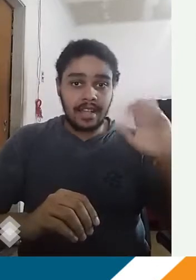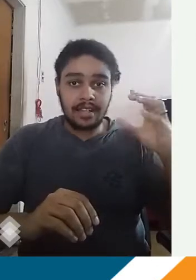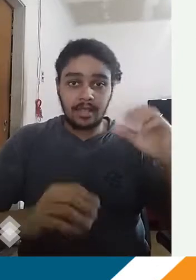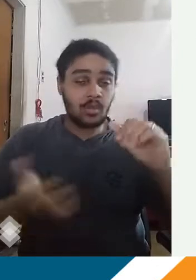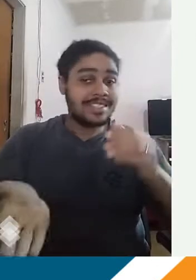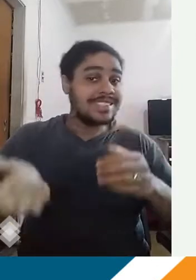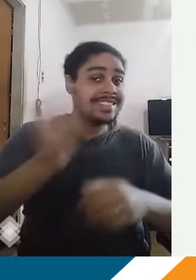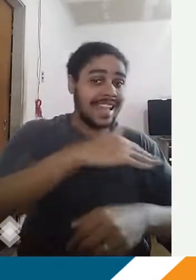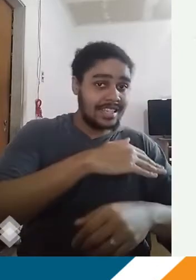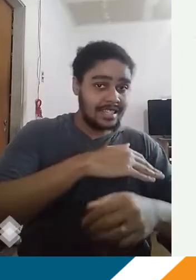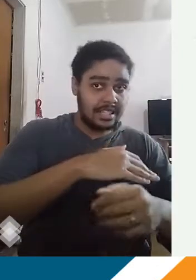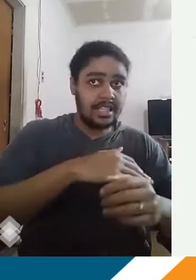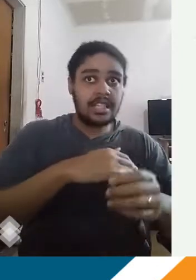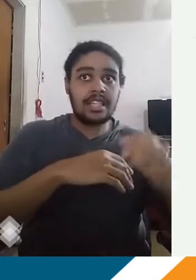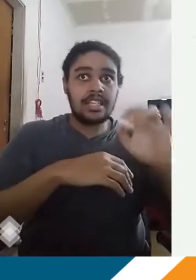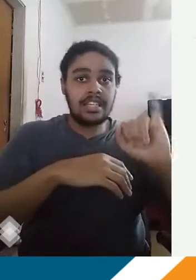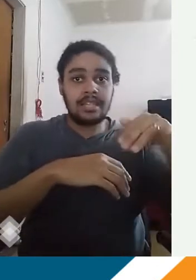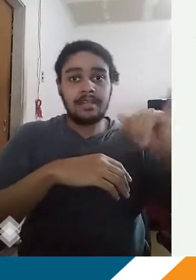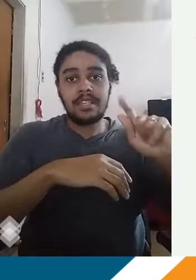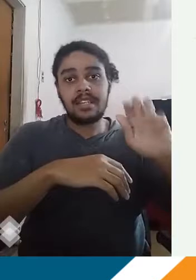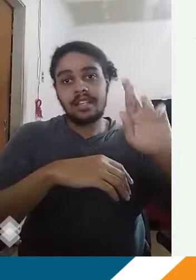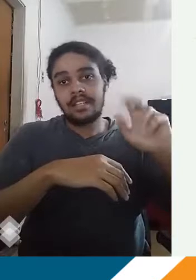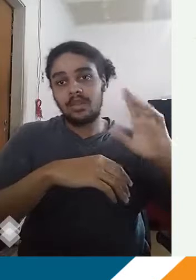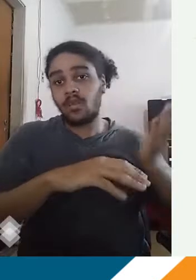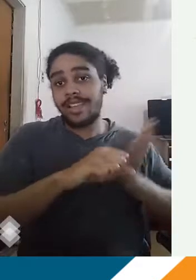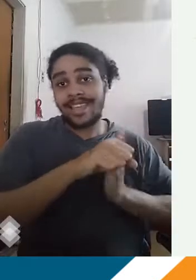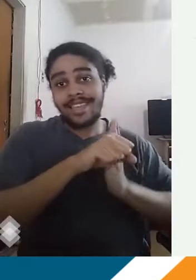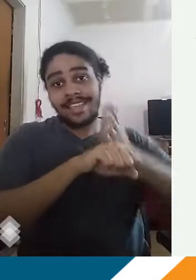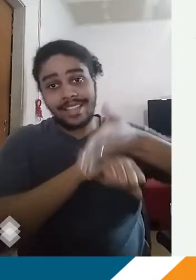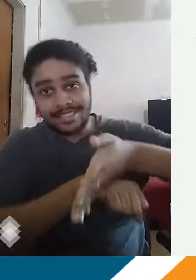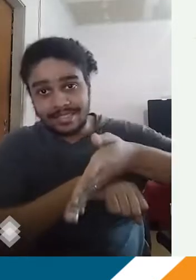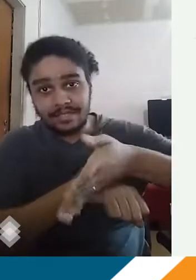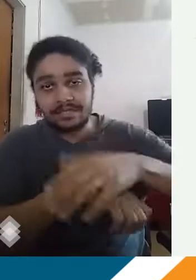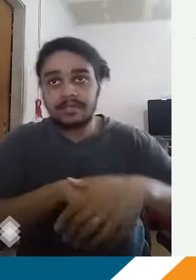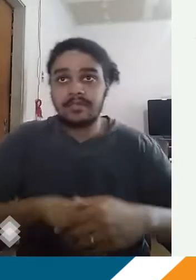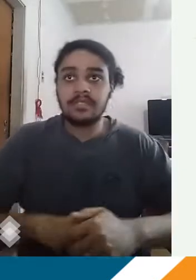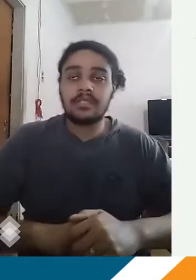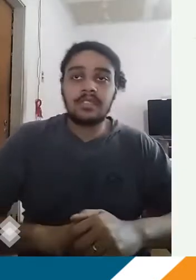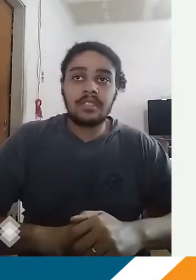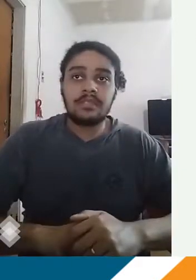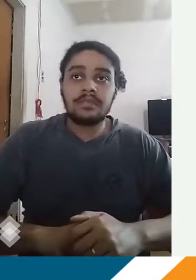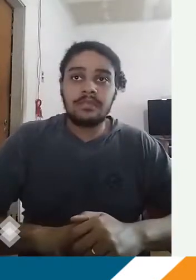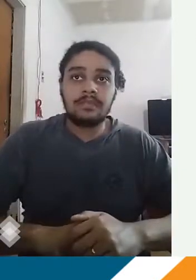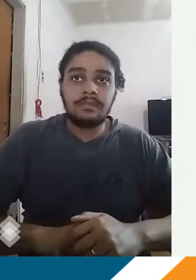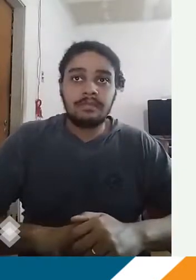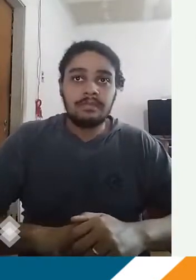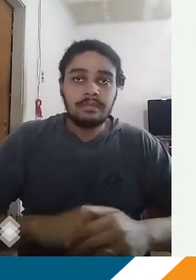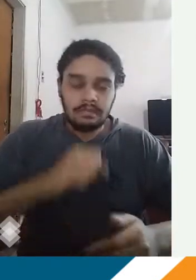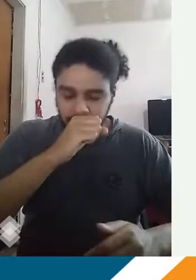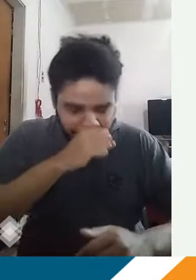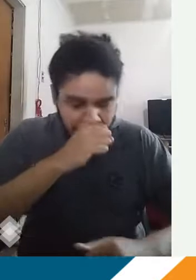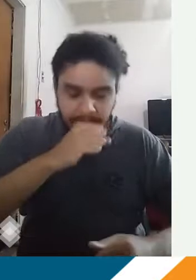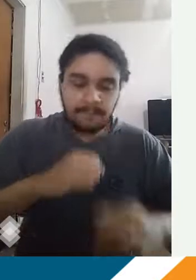saída de população, e imigração, movimento de entrada de população. A diferença entre imigração e migração resulta no que chamamos de saldo migratório ou